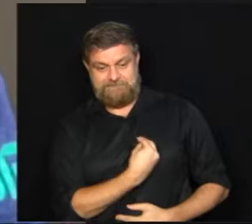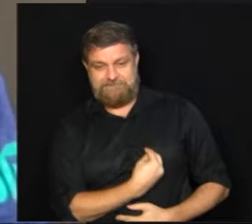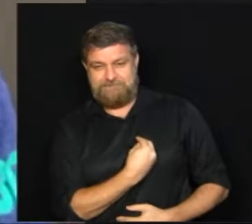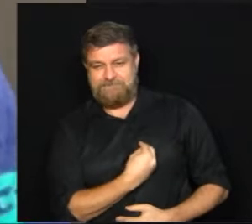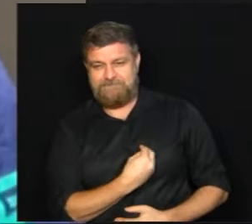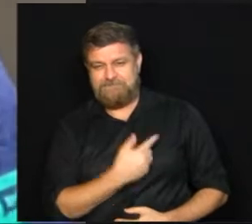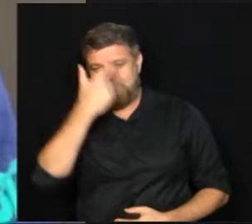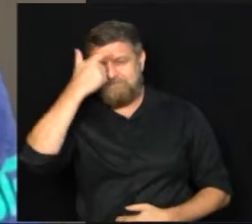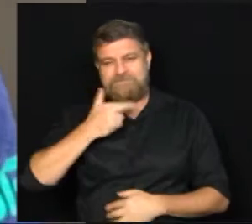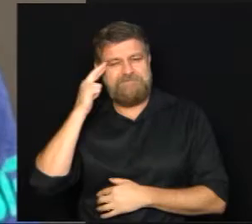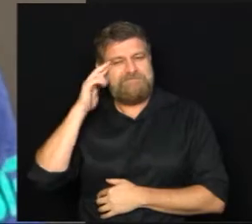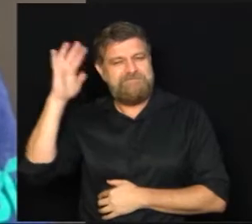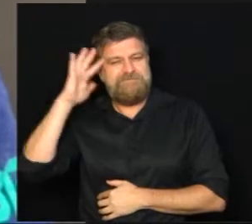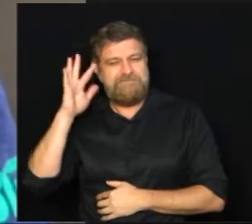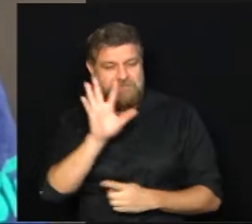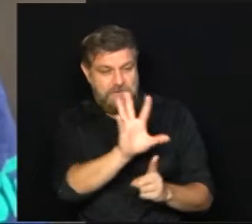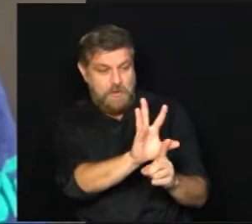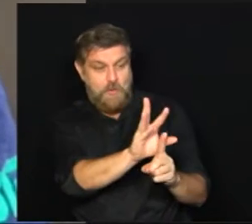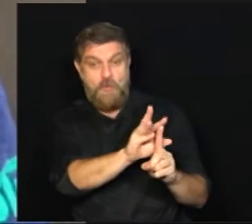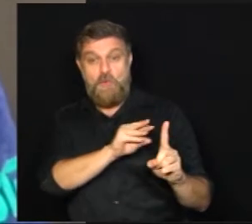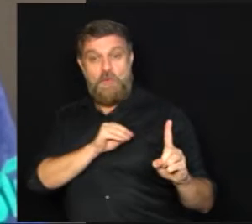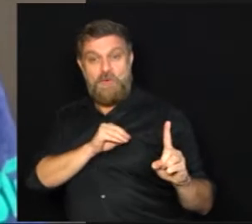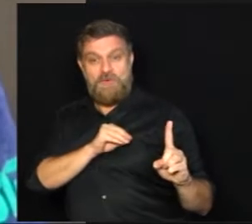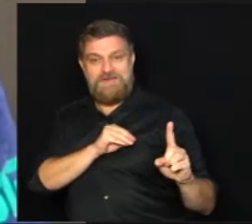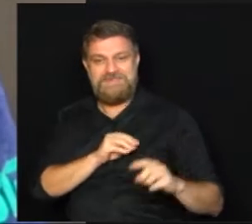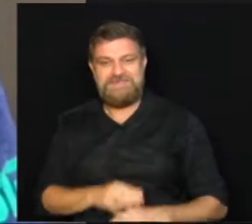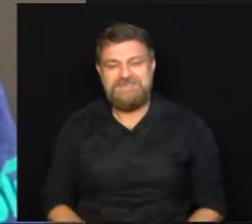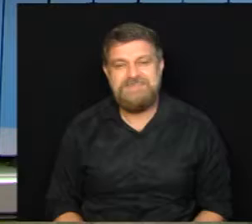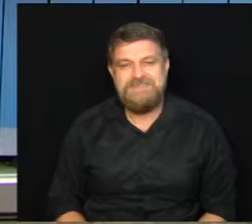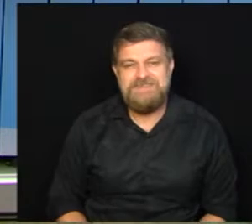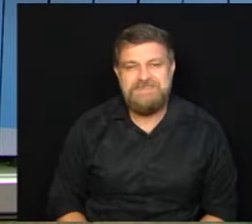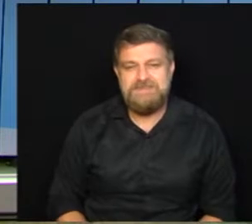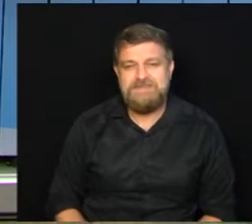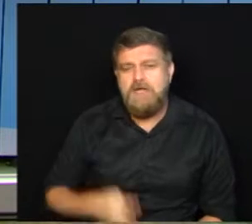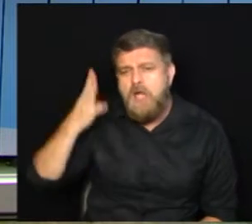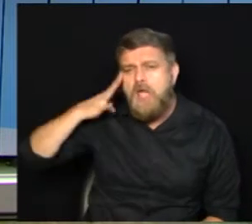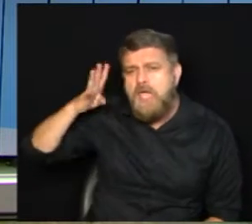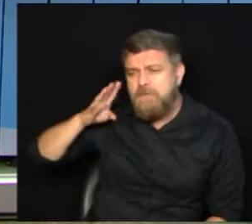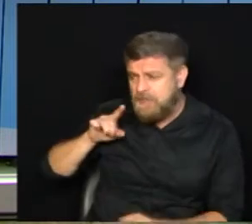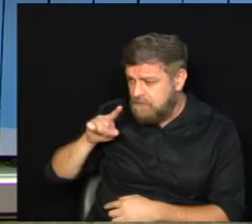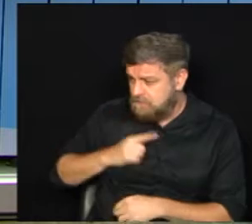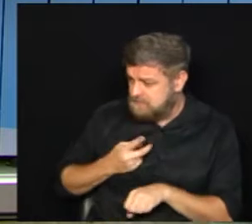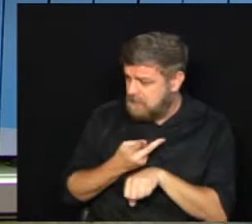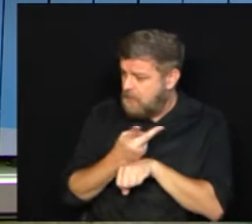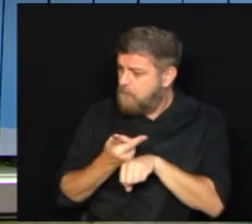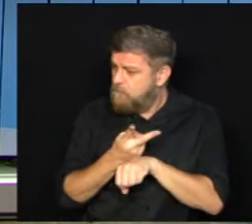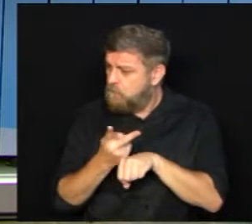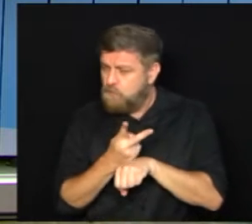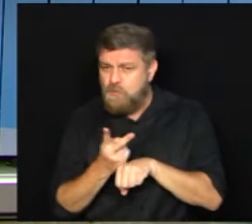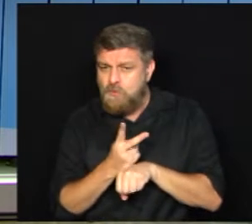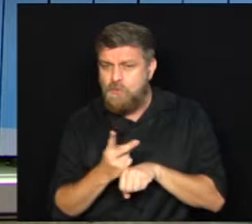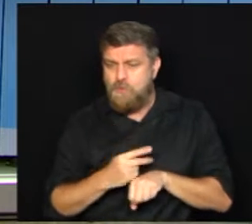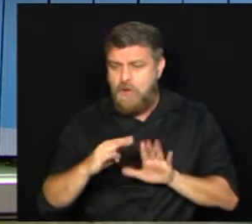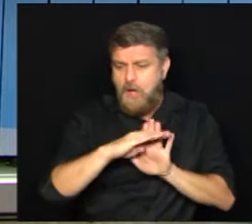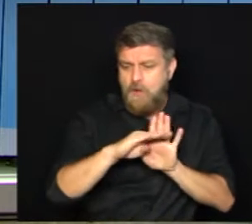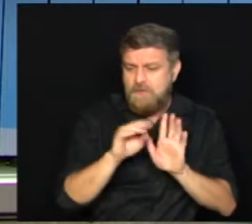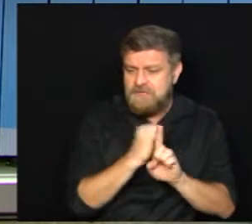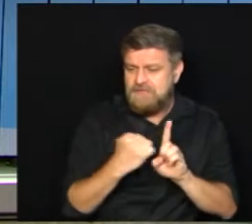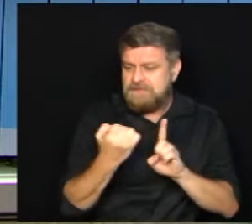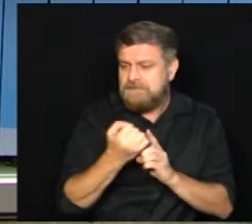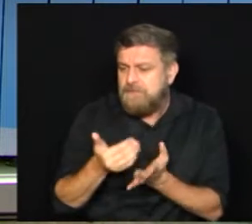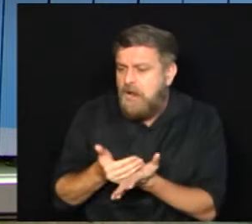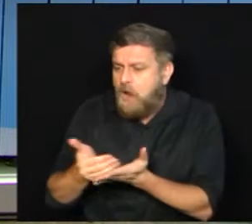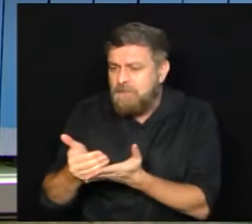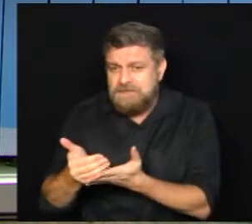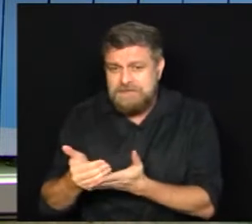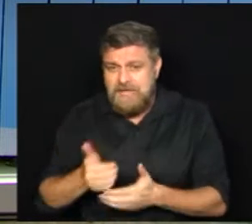eu sempre me inspirei muito nisso. Ô, Emily, você chegou a procurar algum projeto social para começar na ginástica e